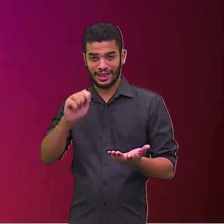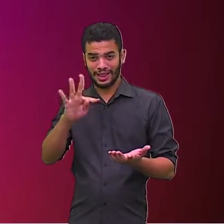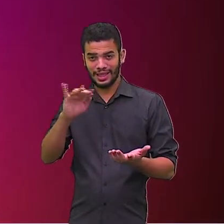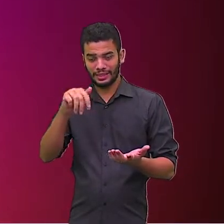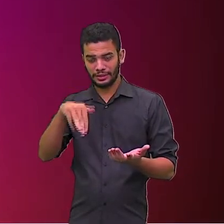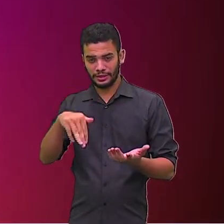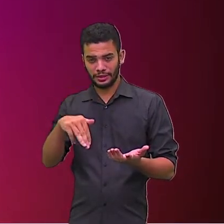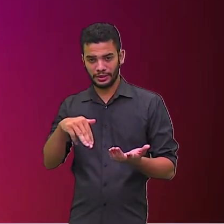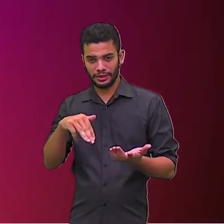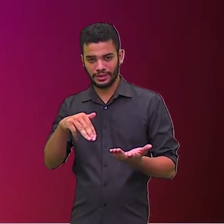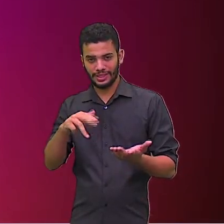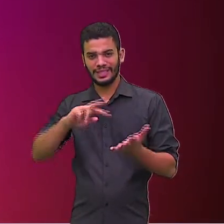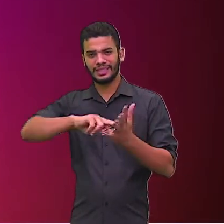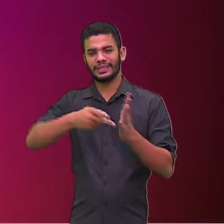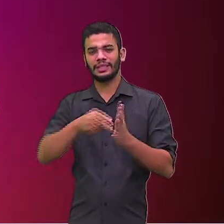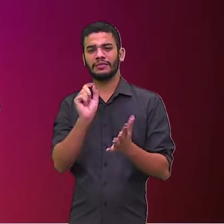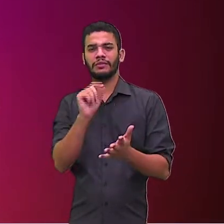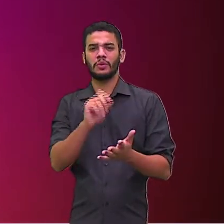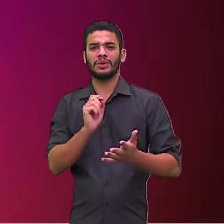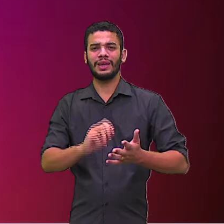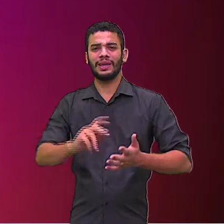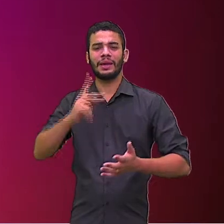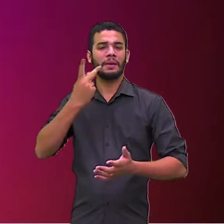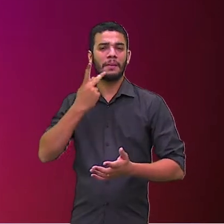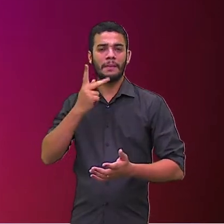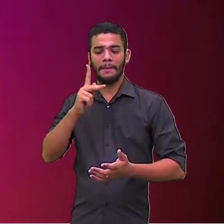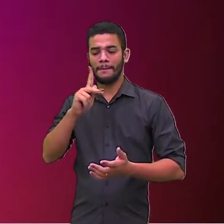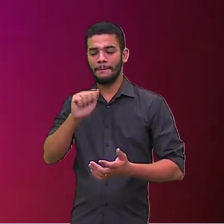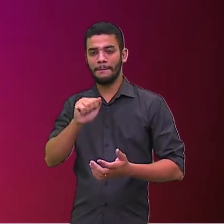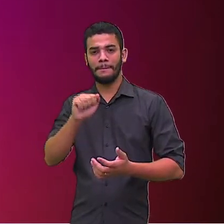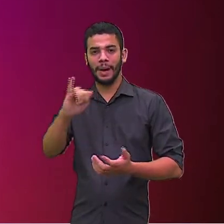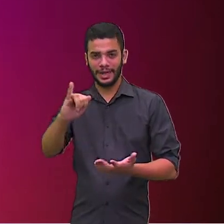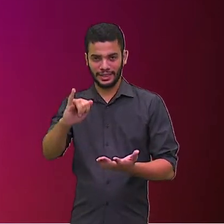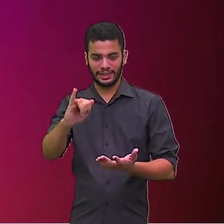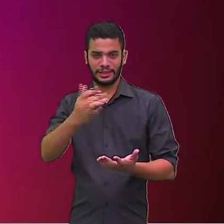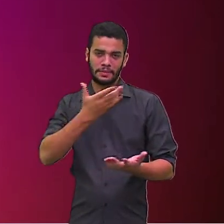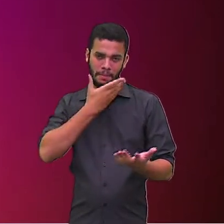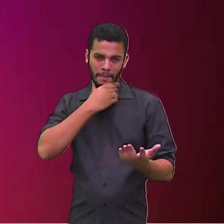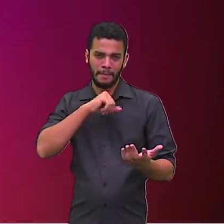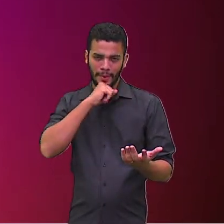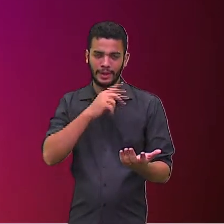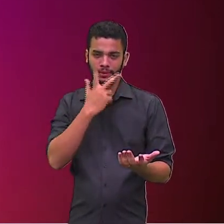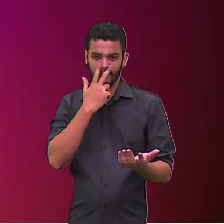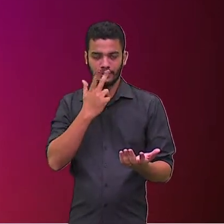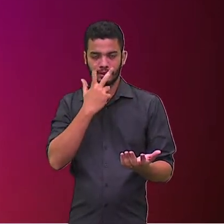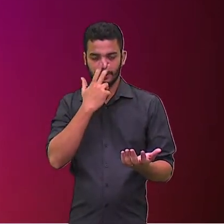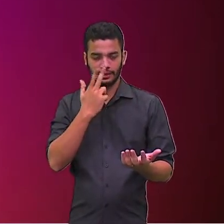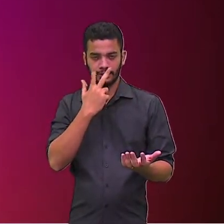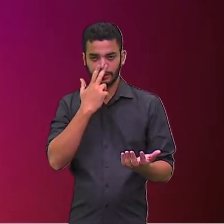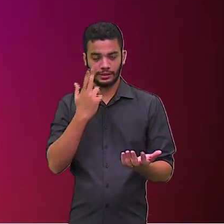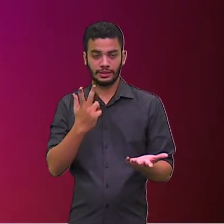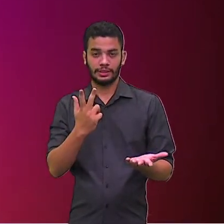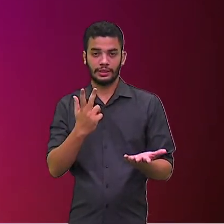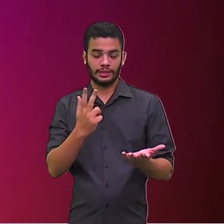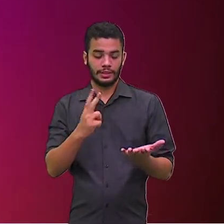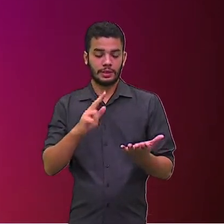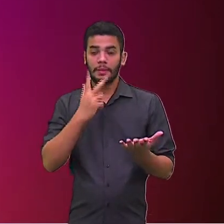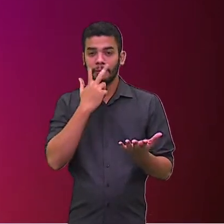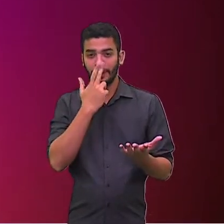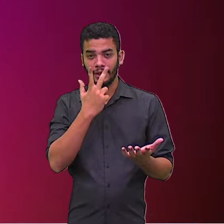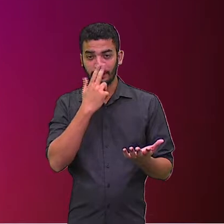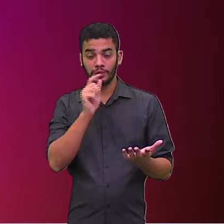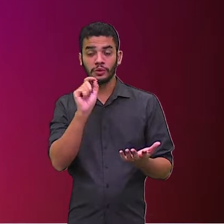gerações. Portanto, o significado de patrimônio cultural diz respeito a uma herança